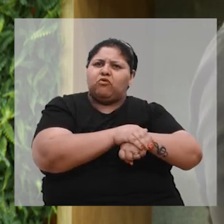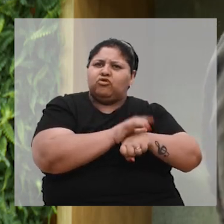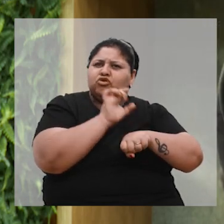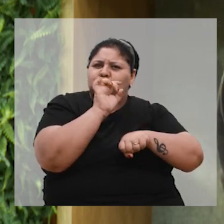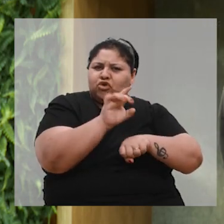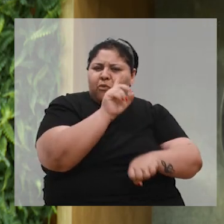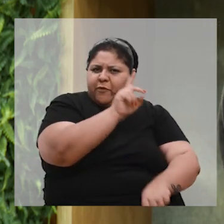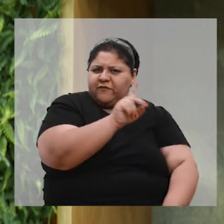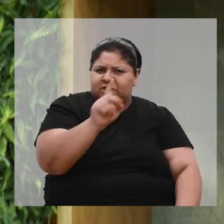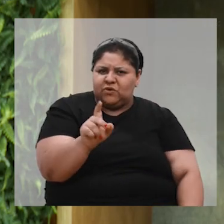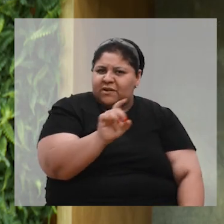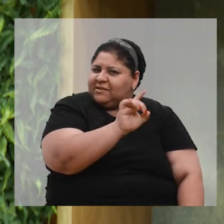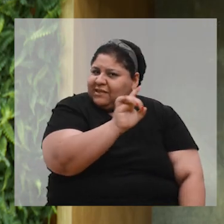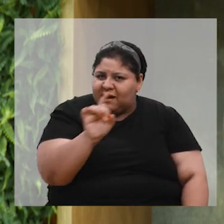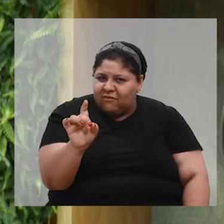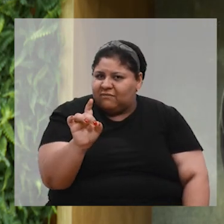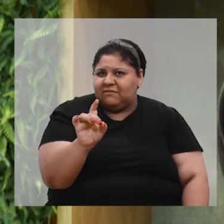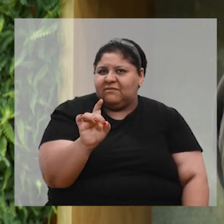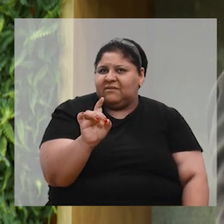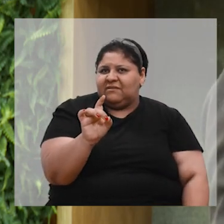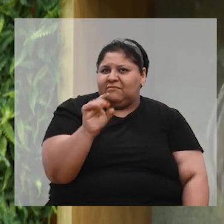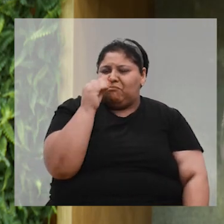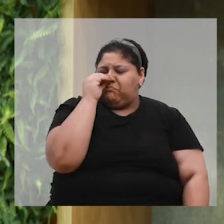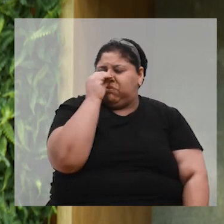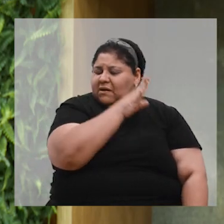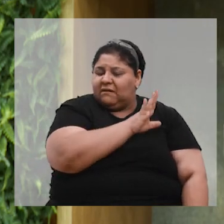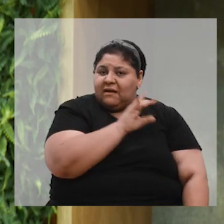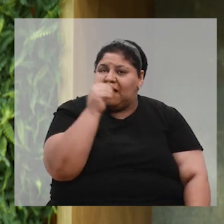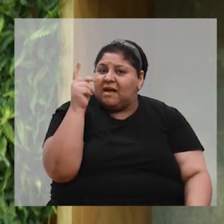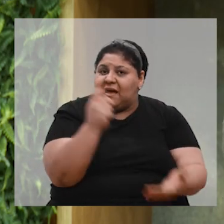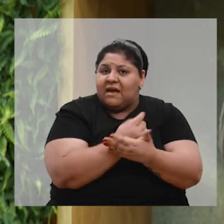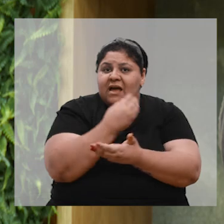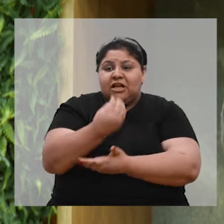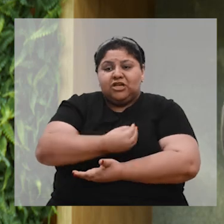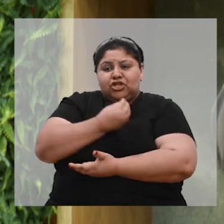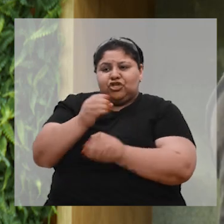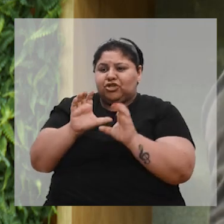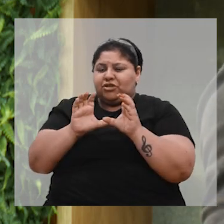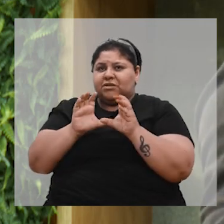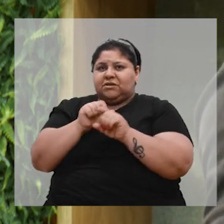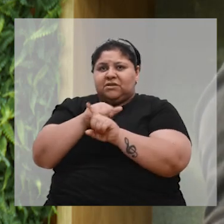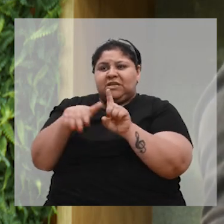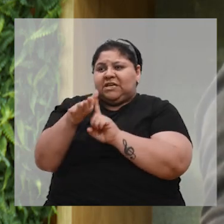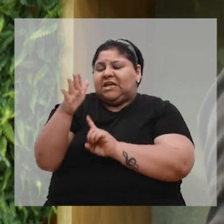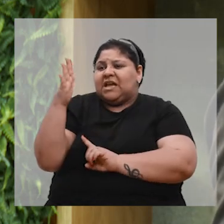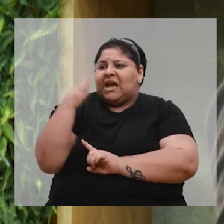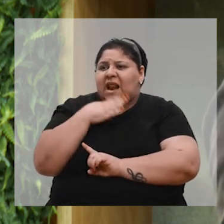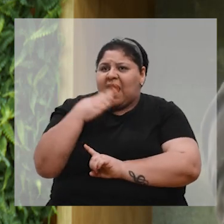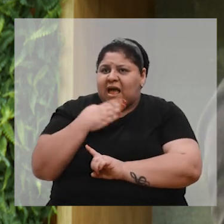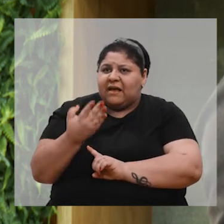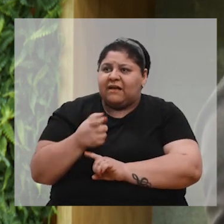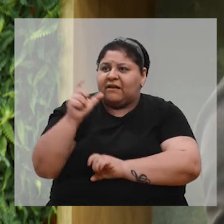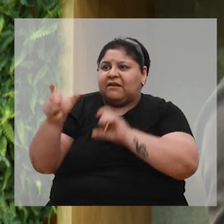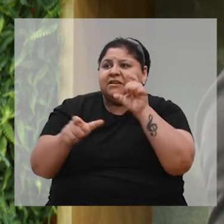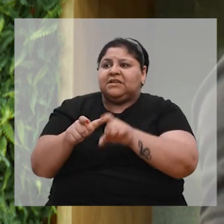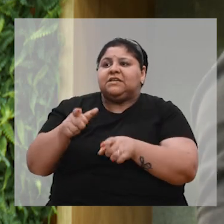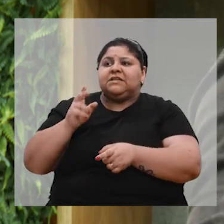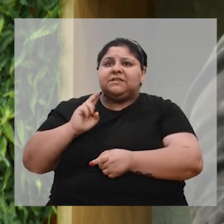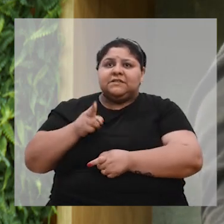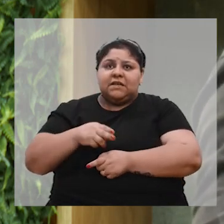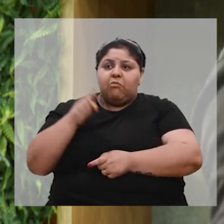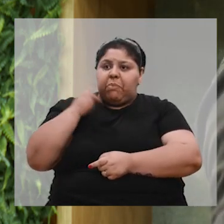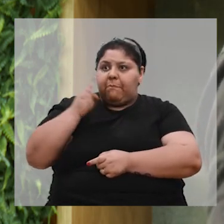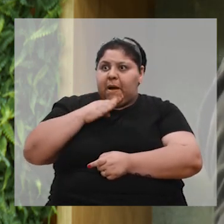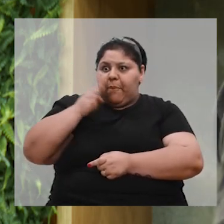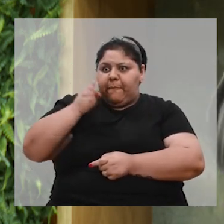esse fardo só nas costas do professor da escola é completamente absurdo. E a gente vive numa sociedade tão rápida, numa sociedade onde as